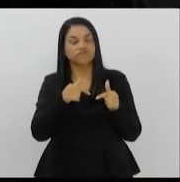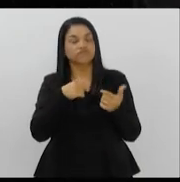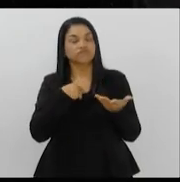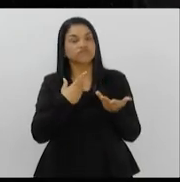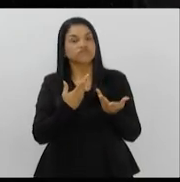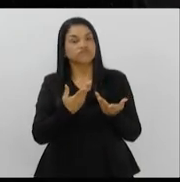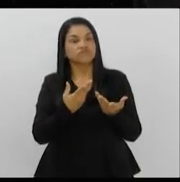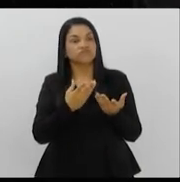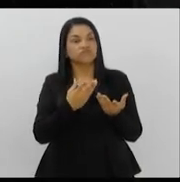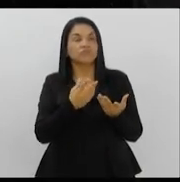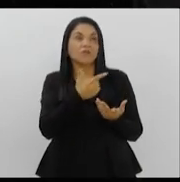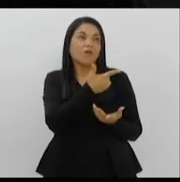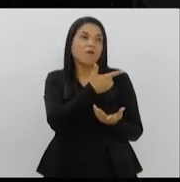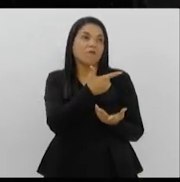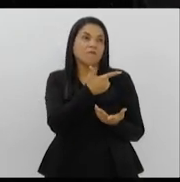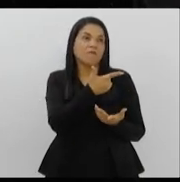remanejar